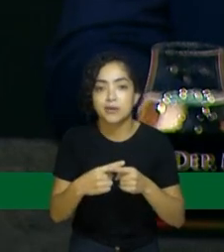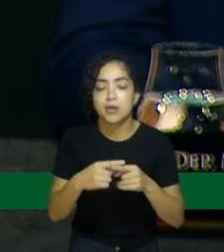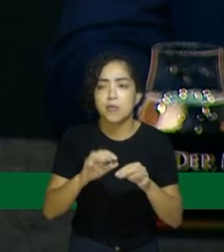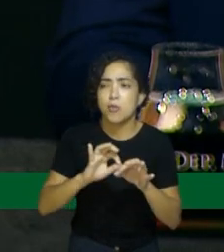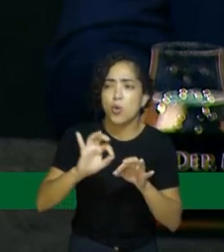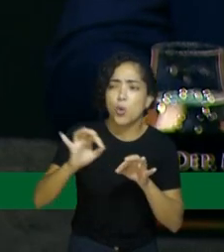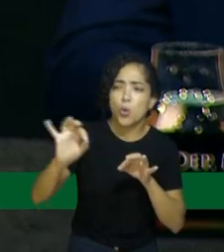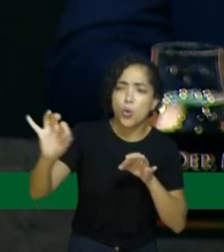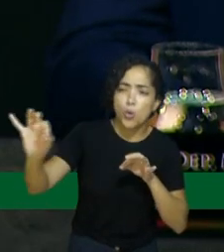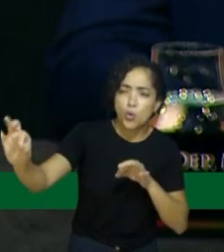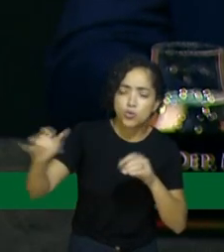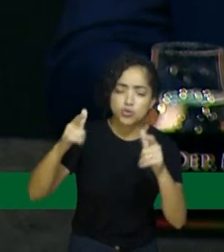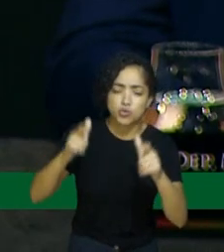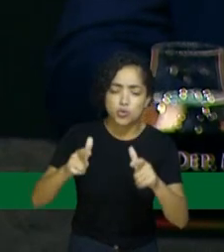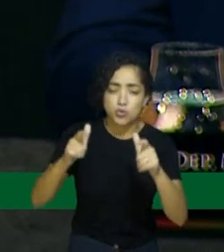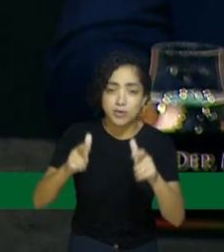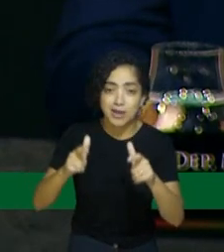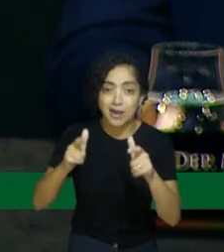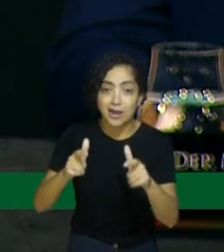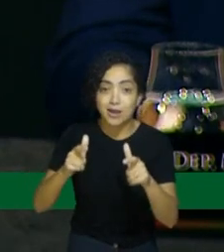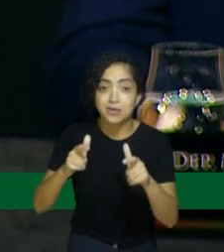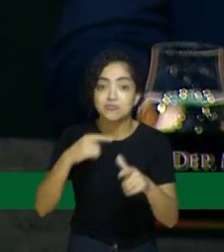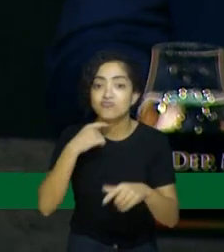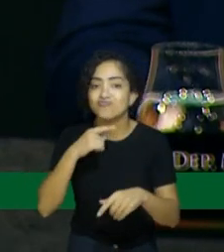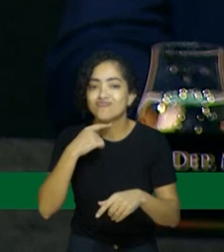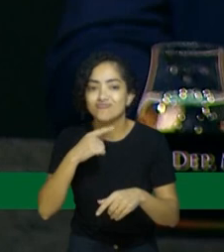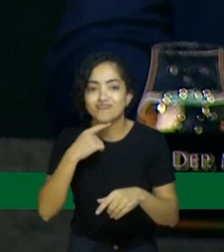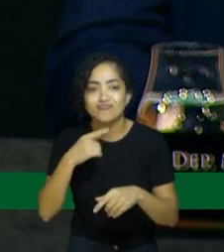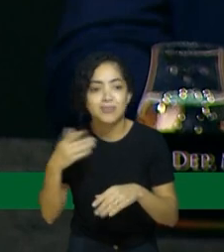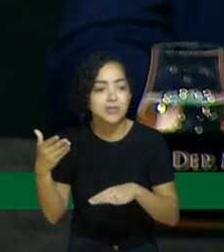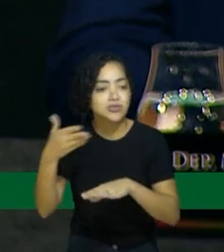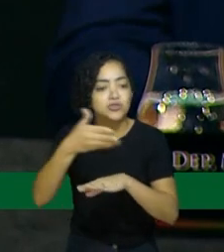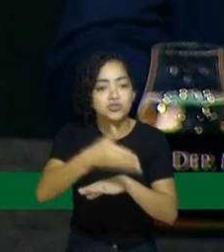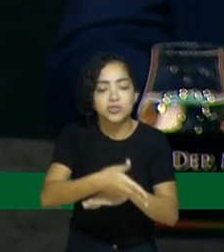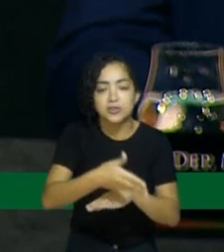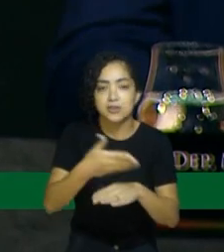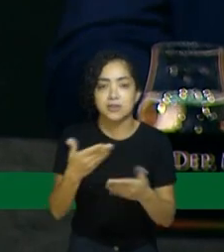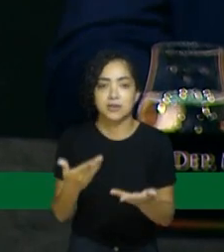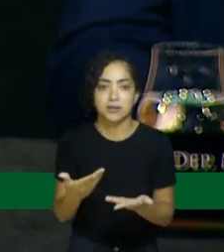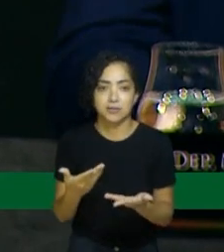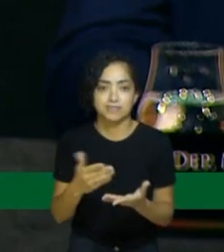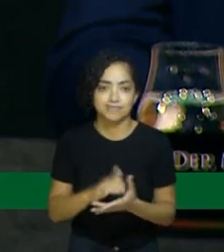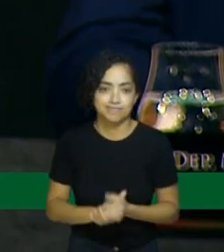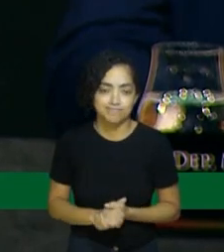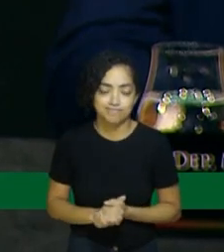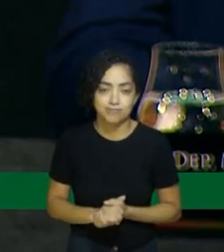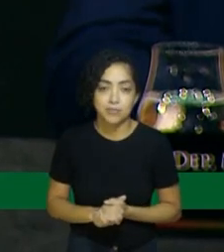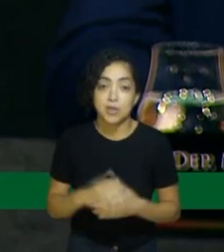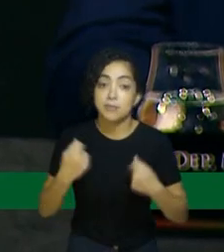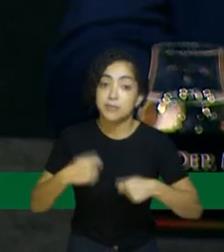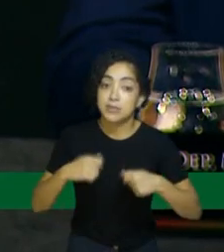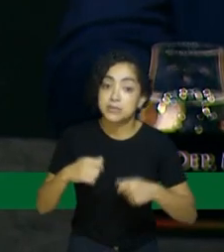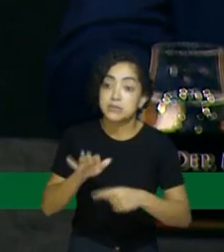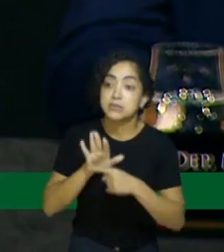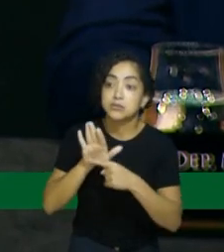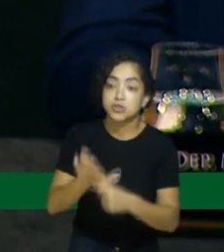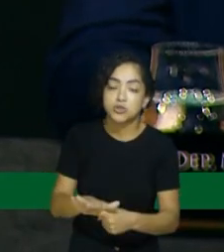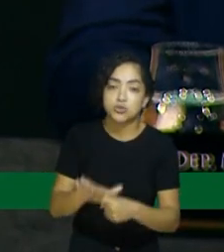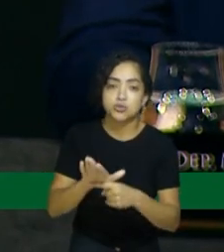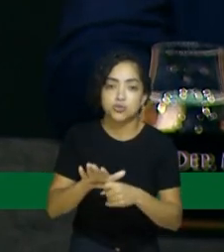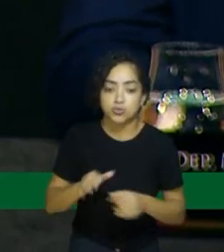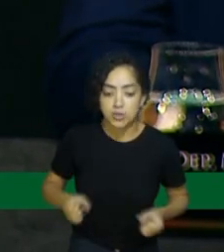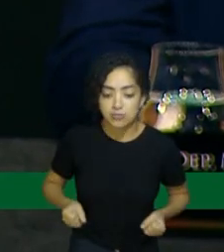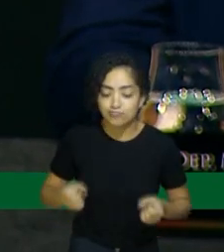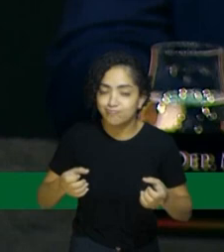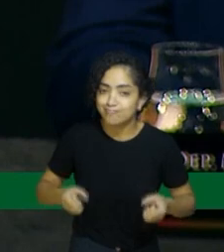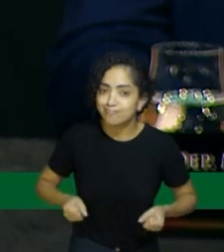moram em locais que não tem como elas saírem elas não têm o direito de ir Vir sozinhas como muitos cadeirantes que já são